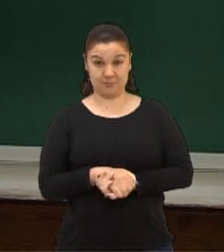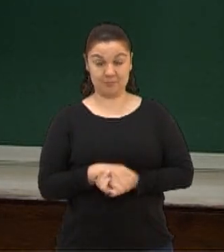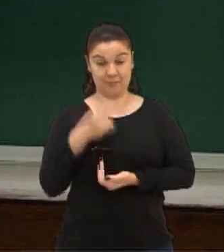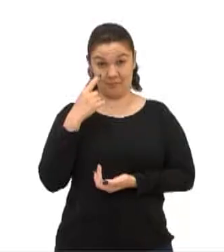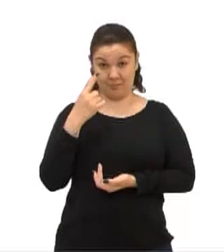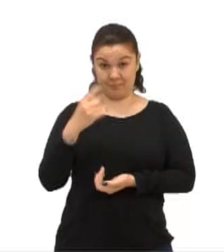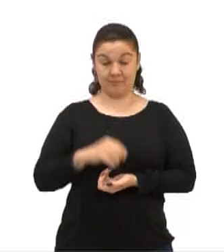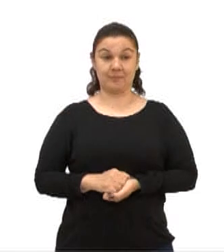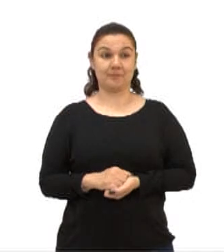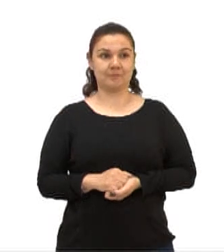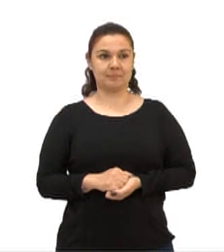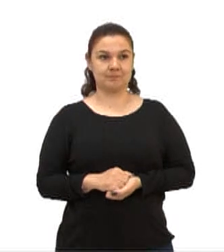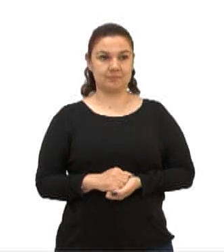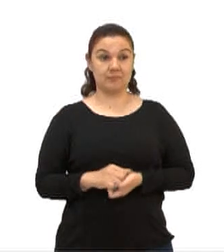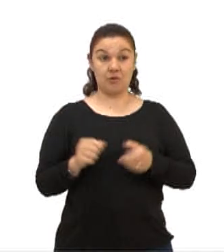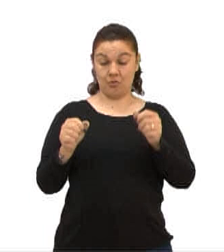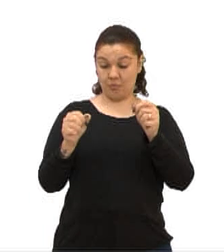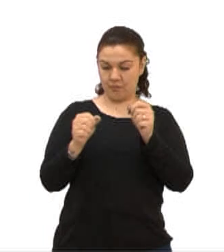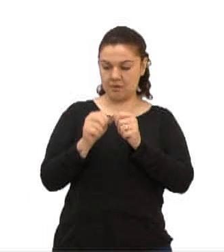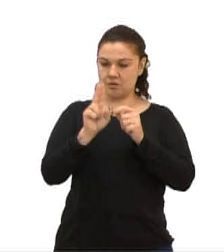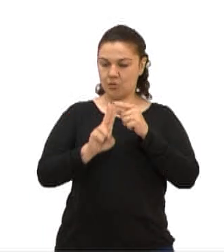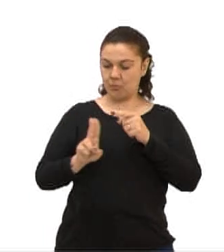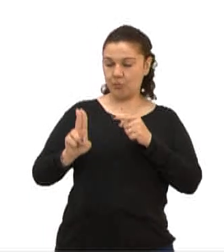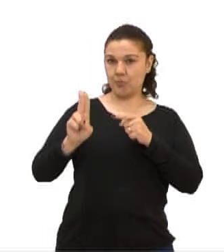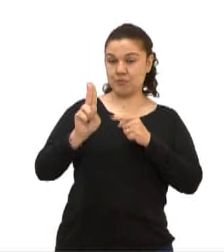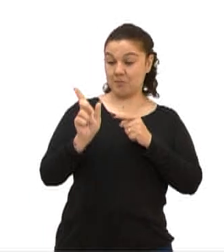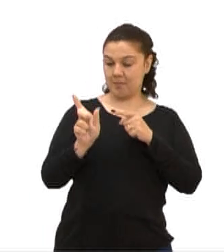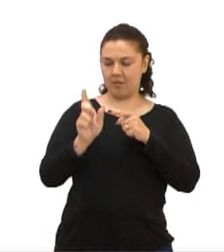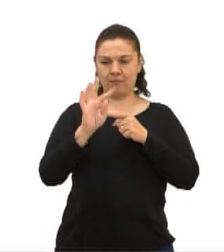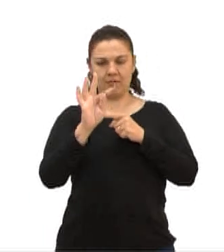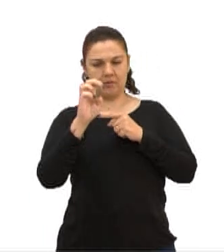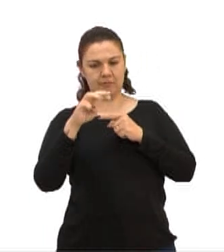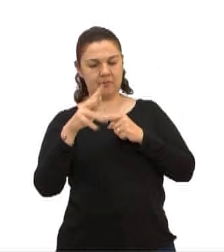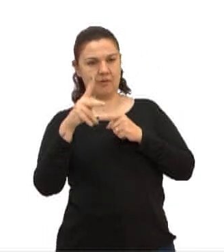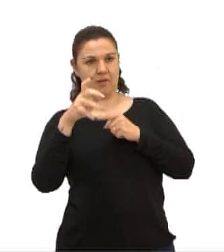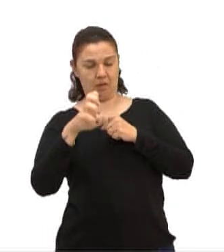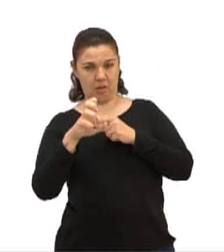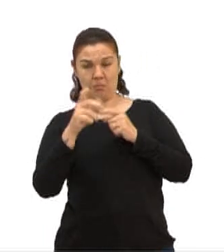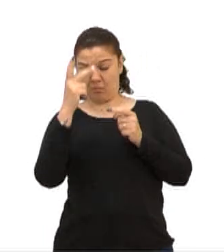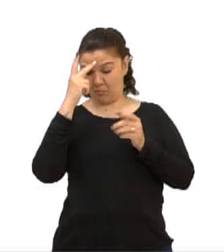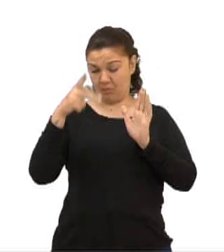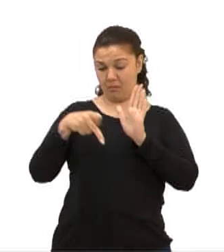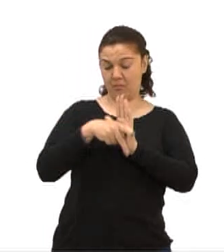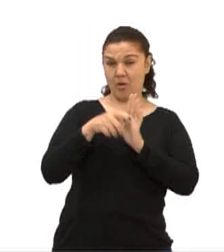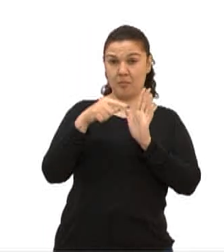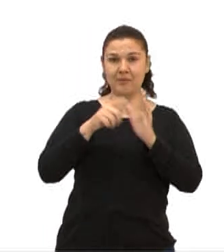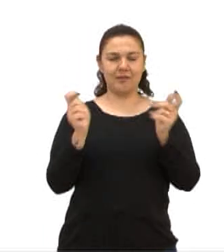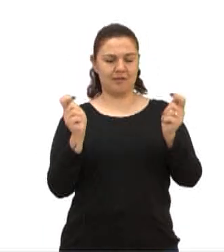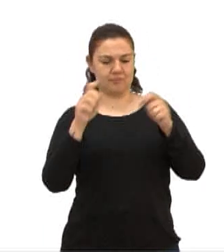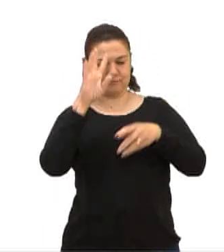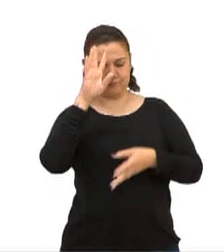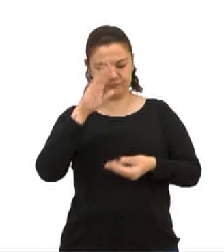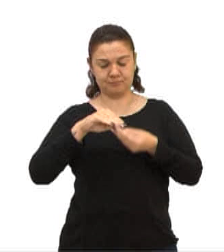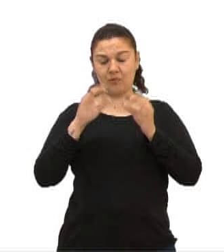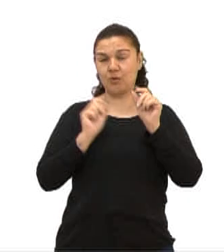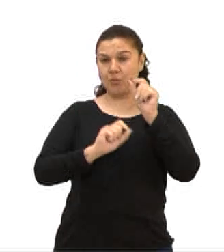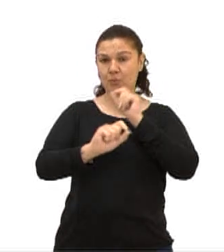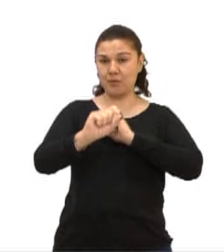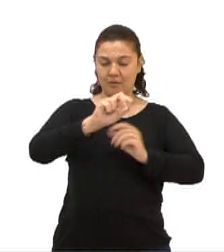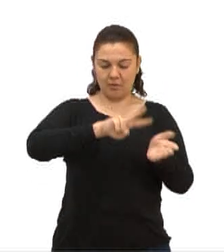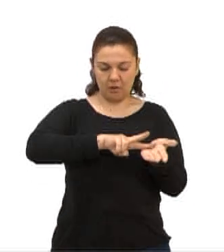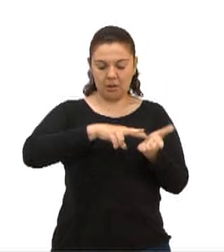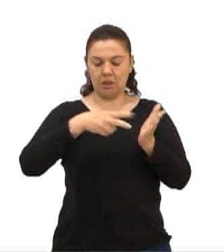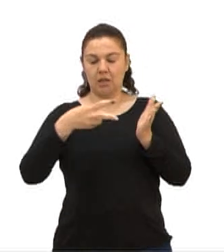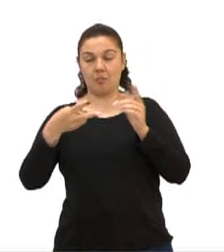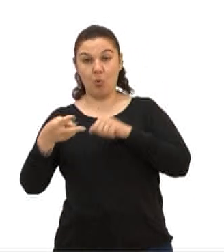Olha só, ao fazer uso do termo tempo como um substantivo próprio, é possível compreendermos que o autor